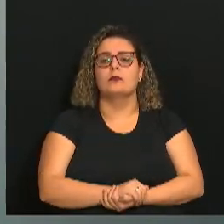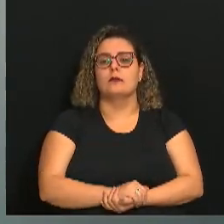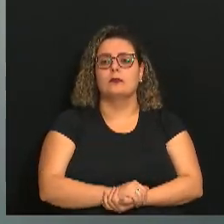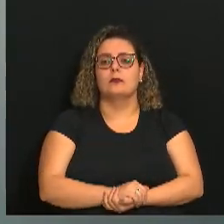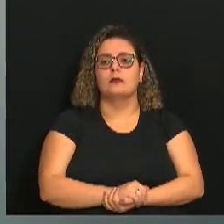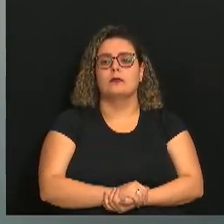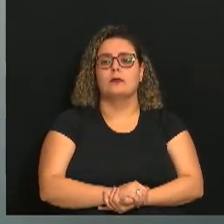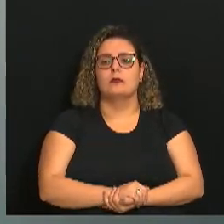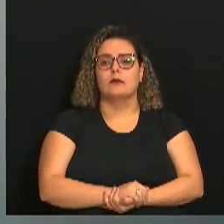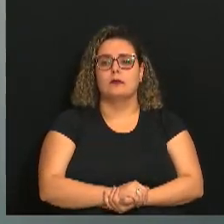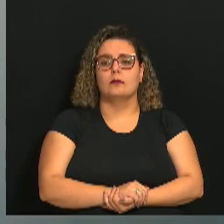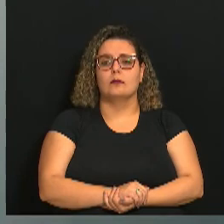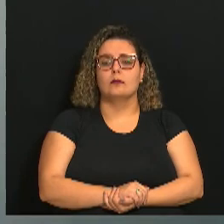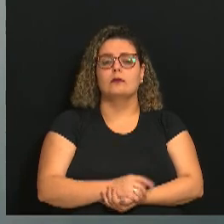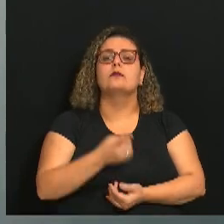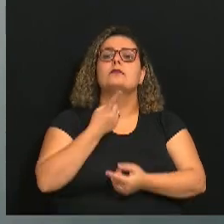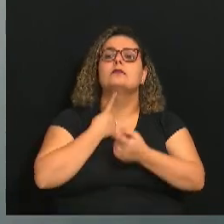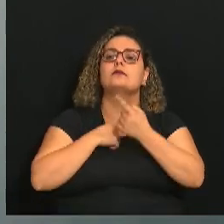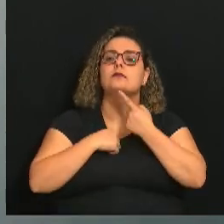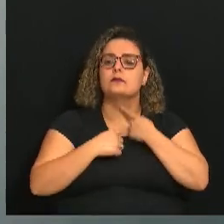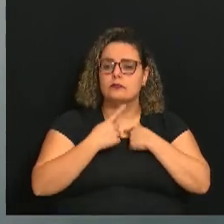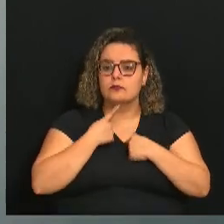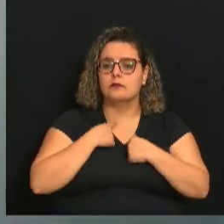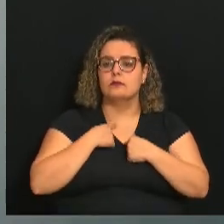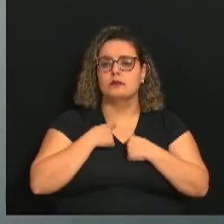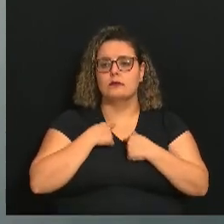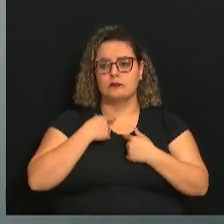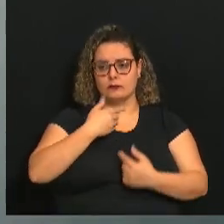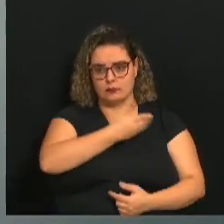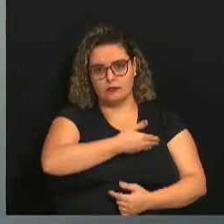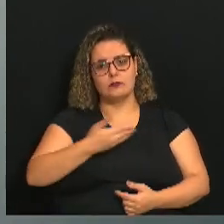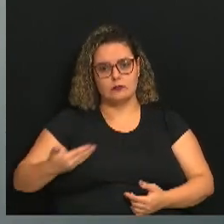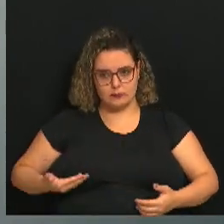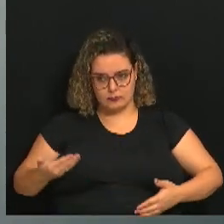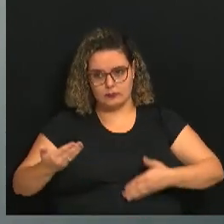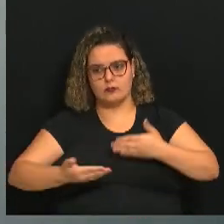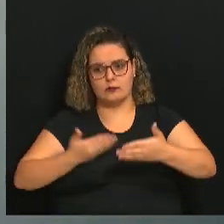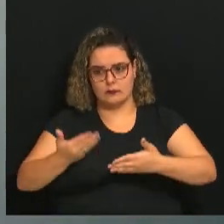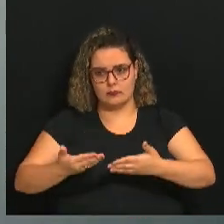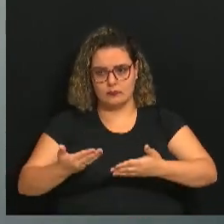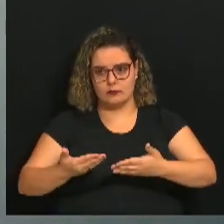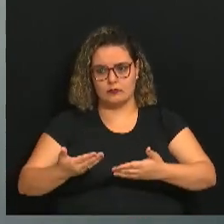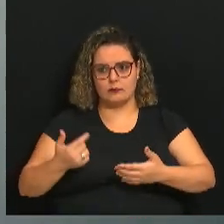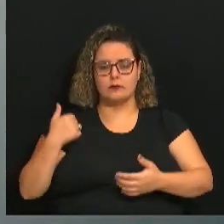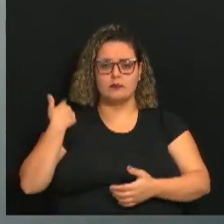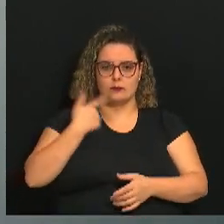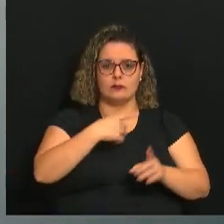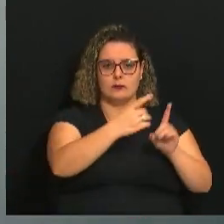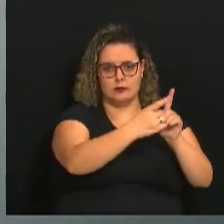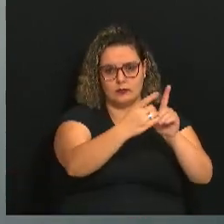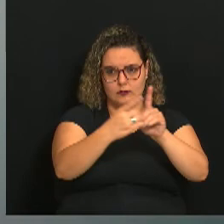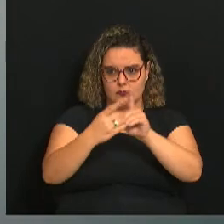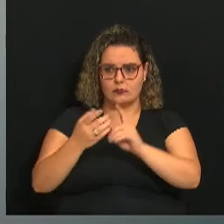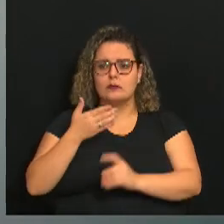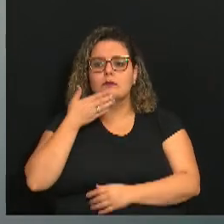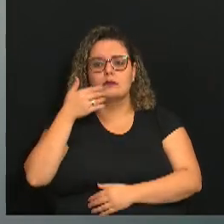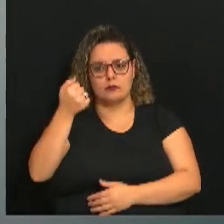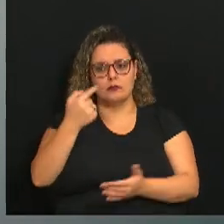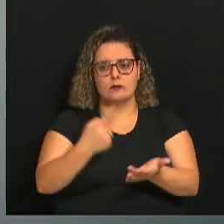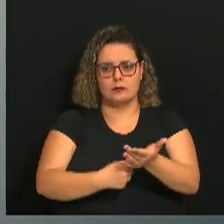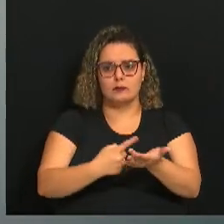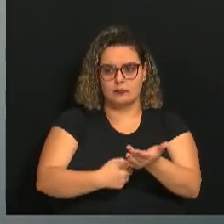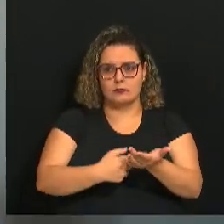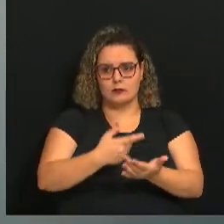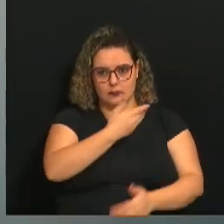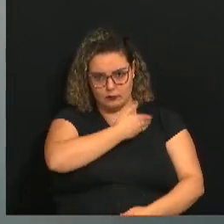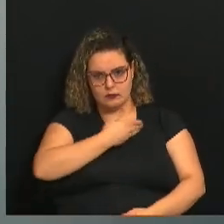esse desejo de que o serviço, como funcionário público, que cada dia o serviço prestado às pessoas seja melhor. O compromisso público que a gente